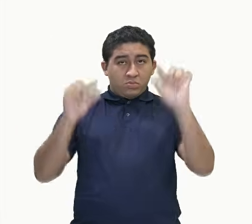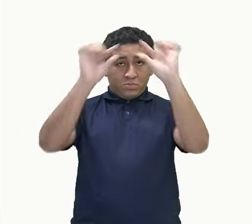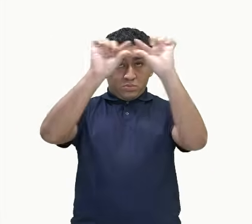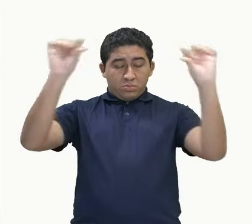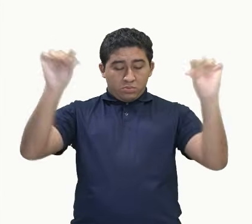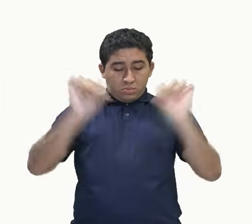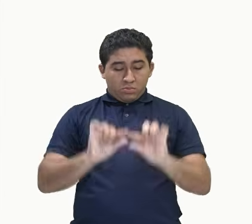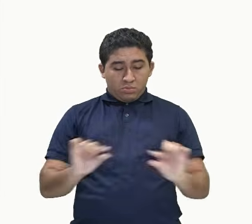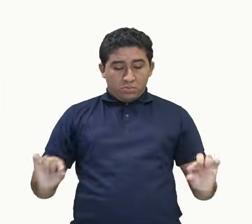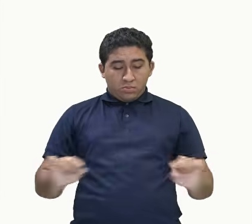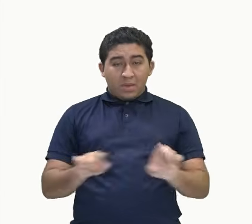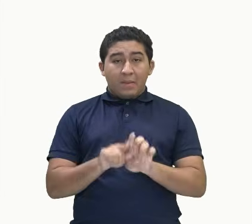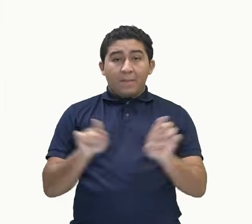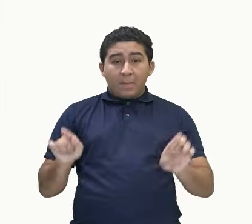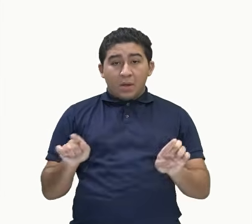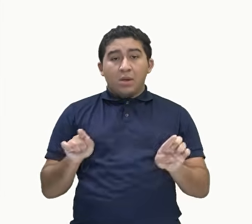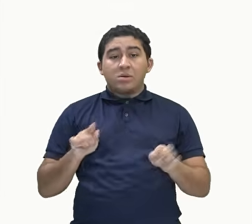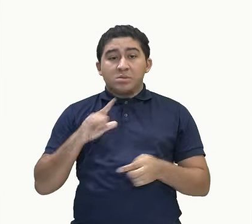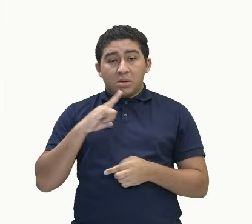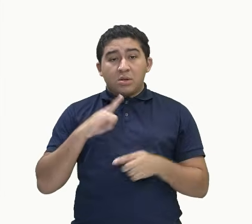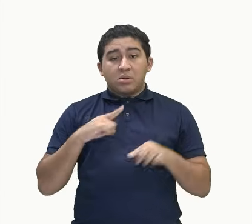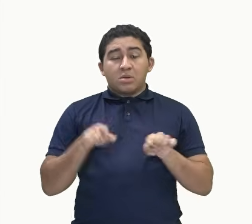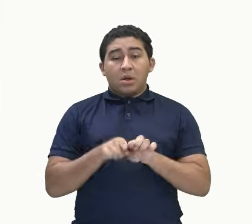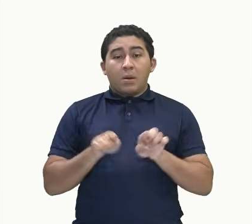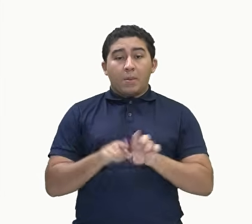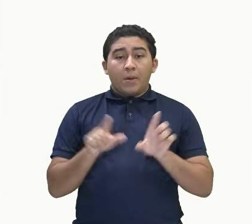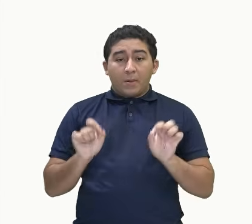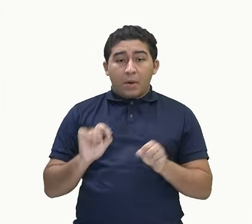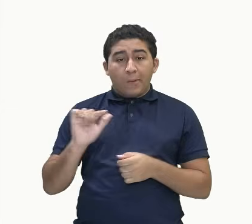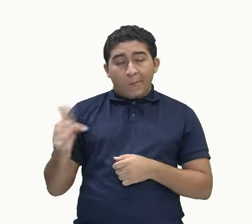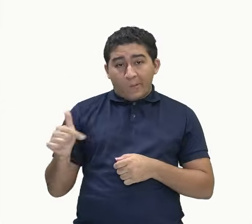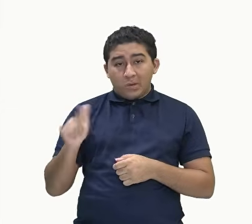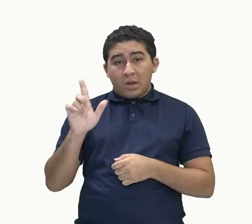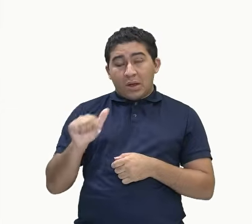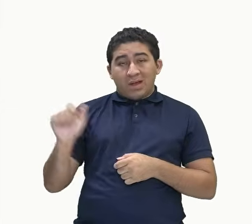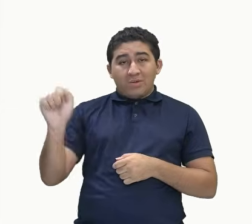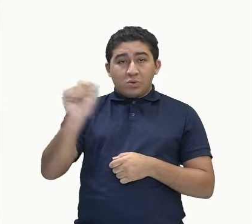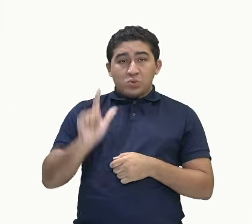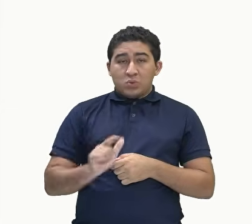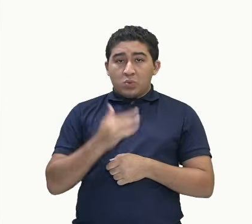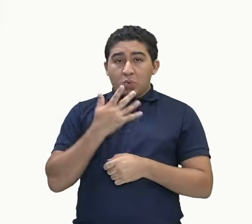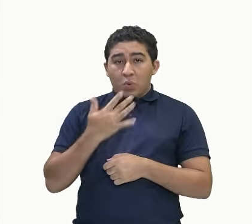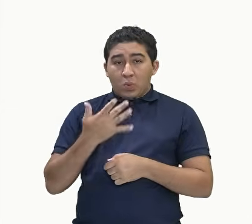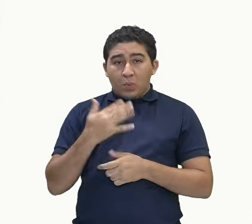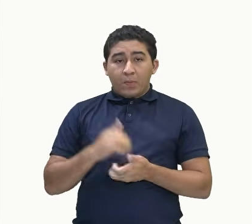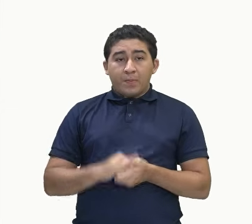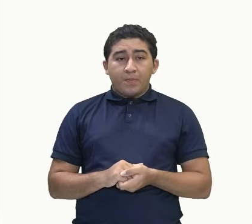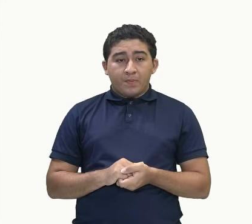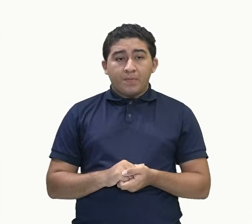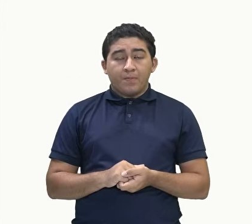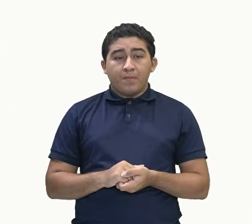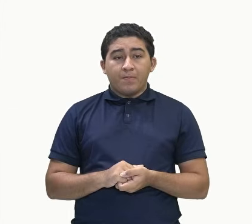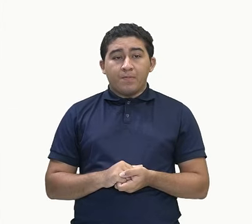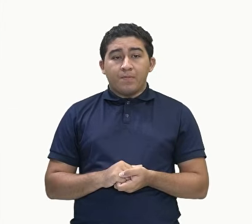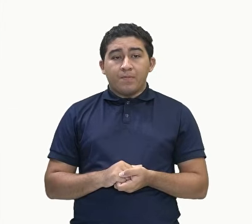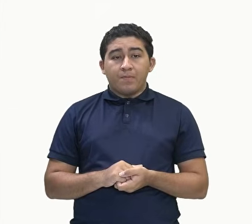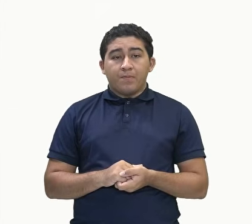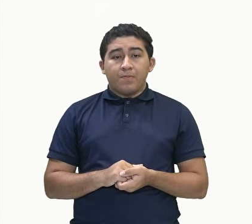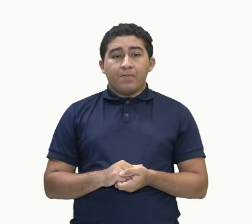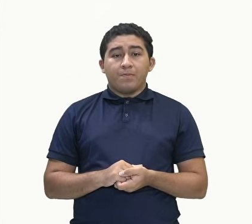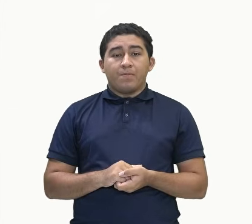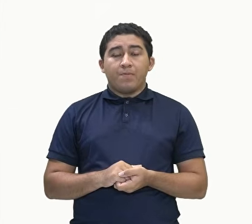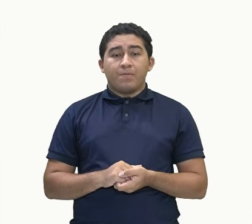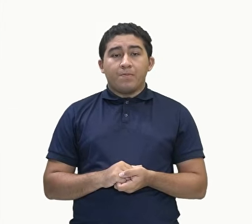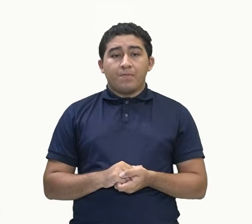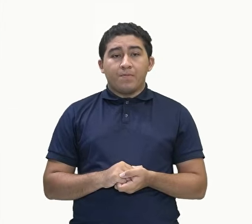zona polar, temos as faixas que está em transição, né? Que está saindo do polo, que está indo